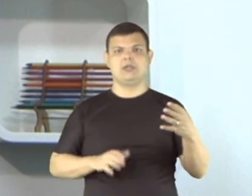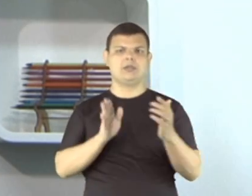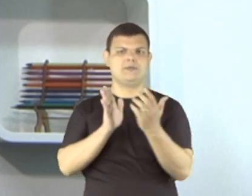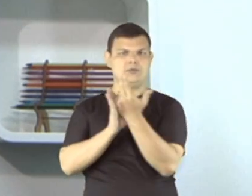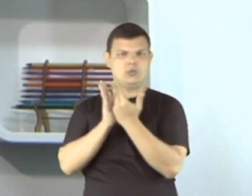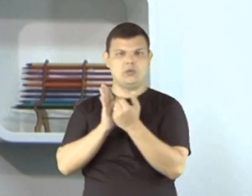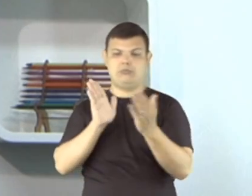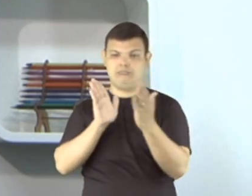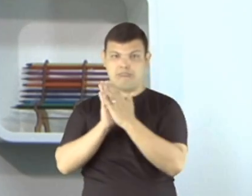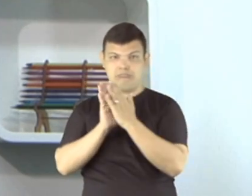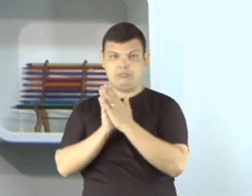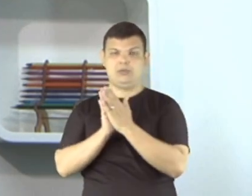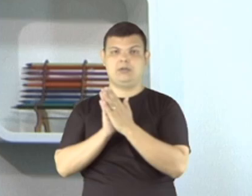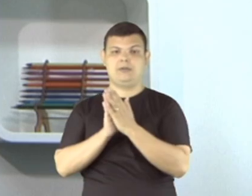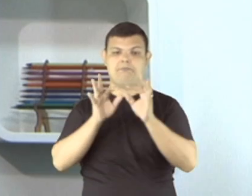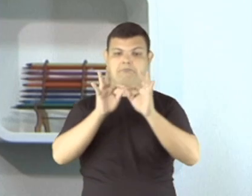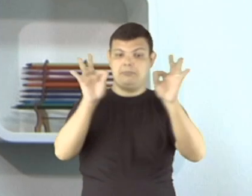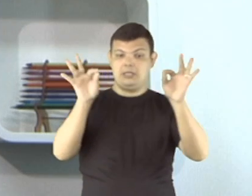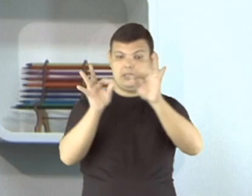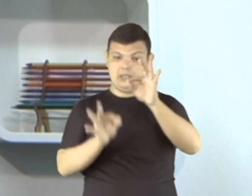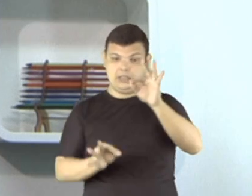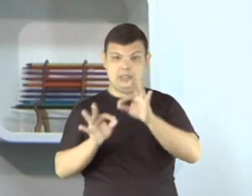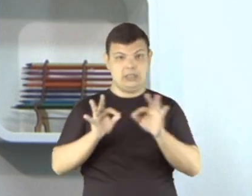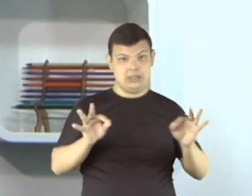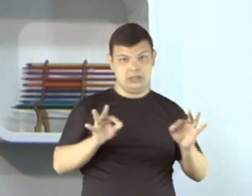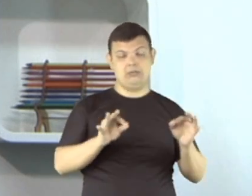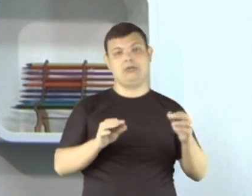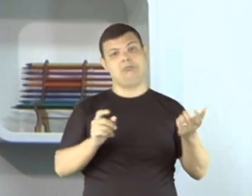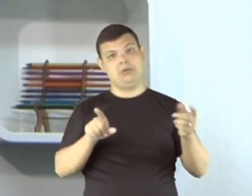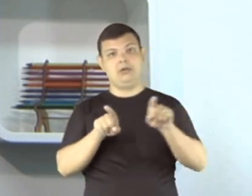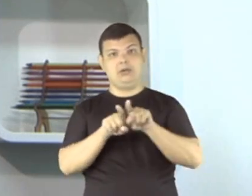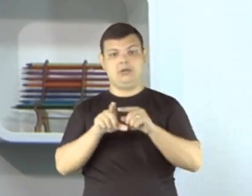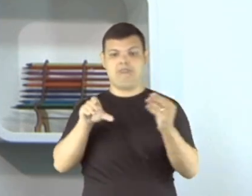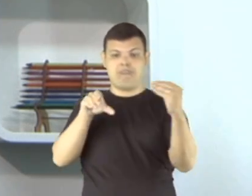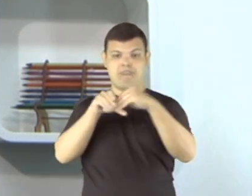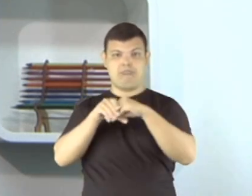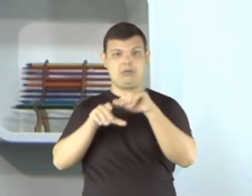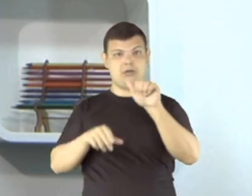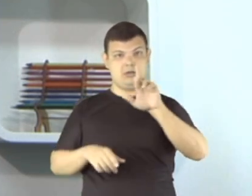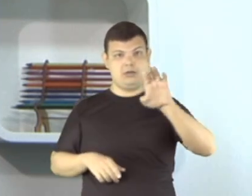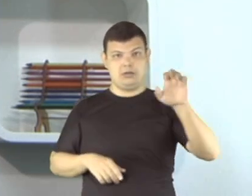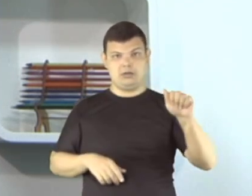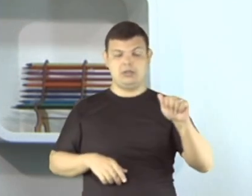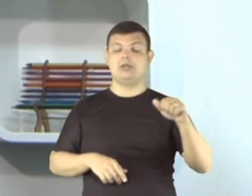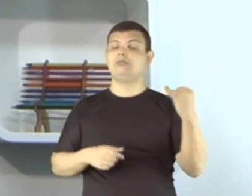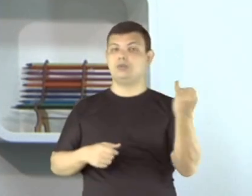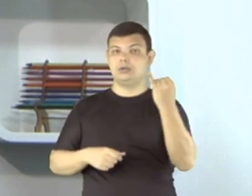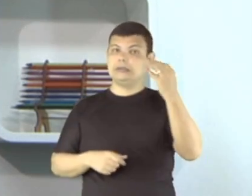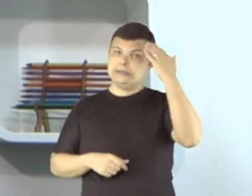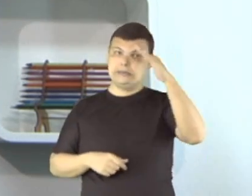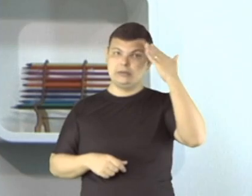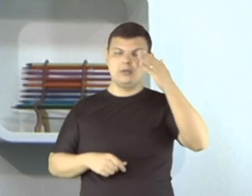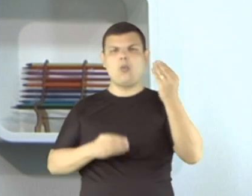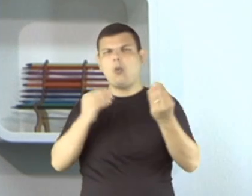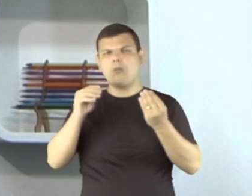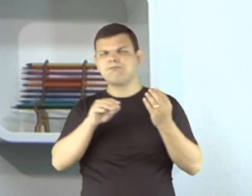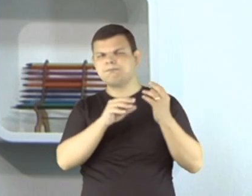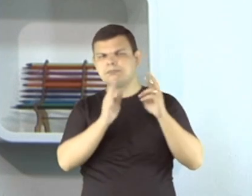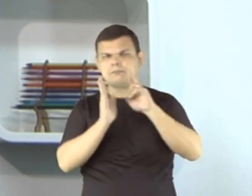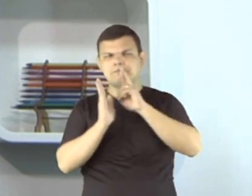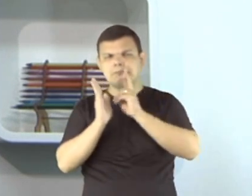plana, sobre perímetro e área, são importantes para que a gente possa compreender e saber como é que eu vou resolver essa